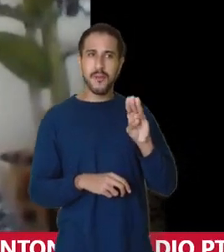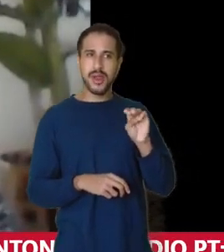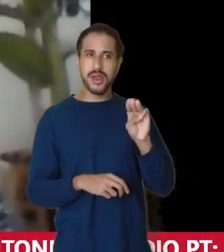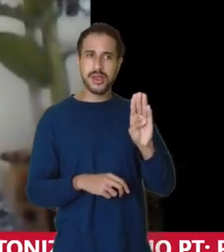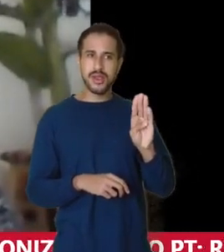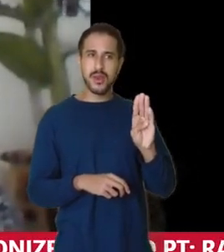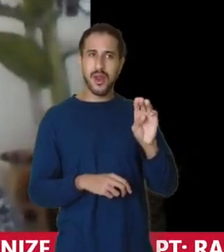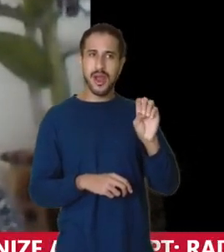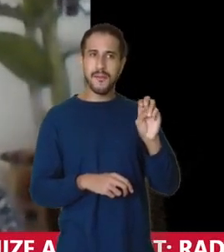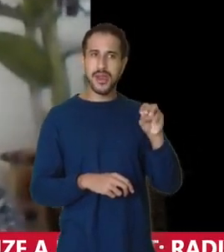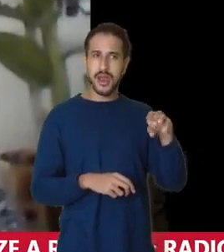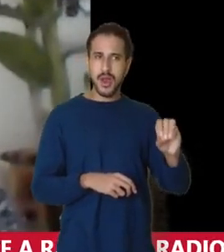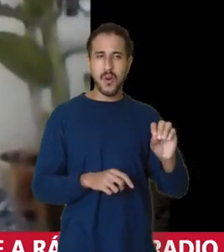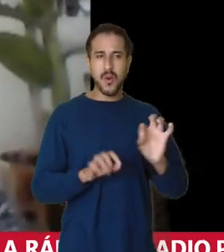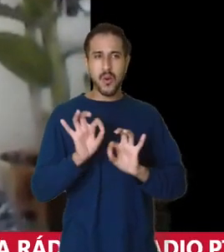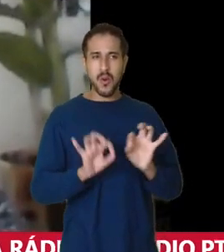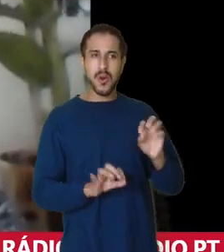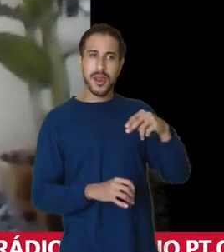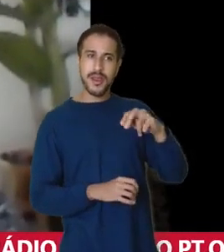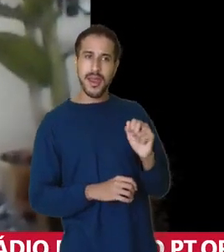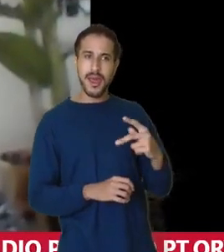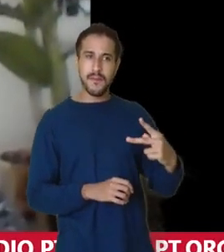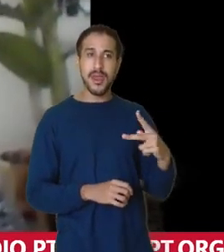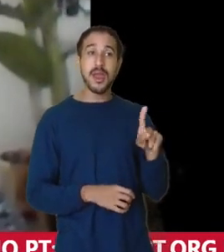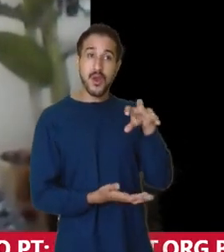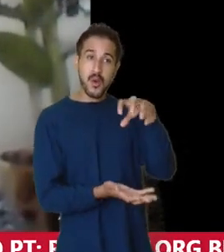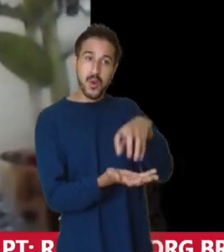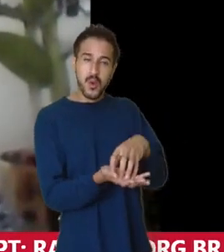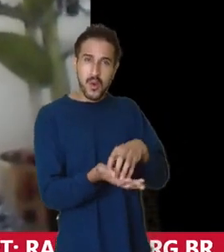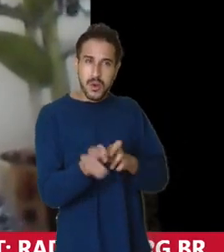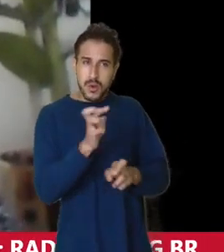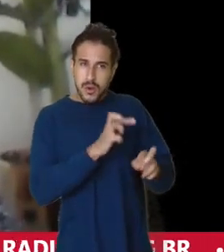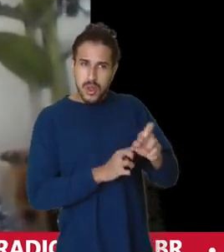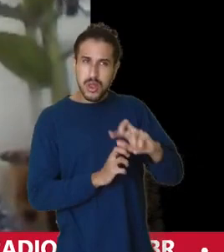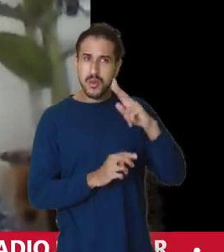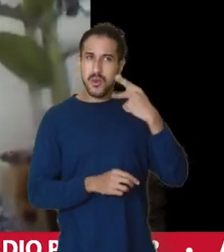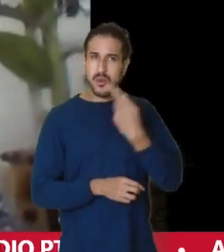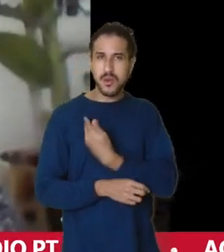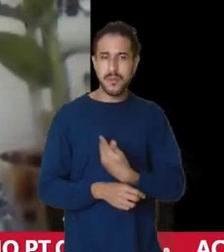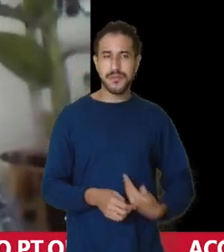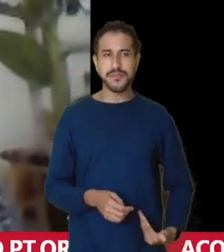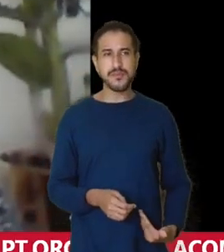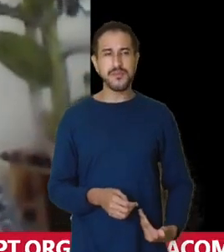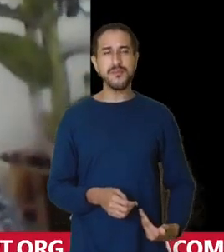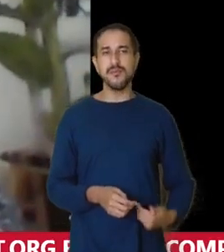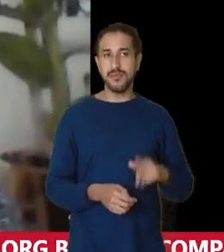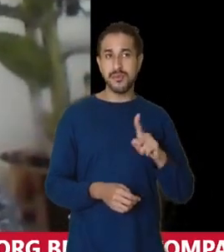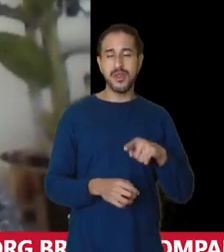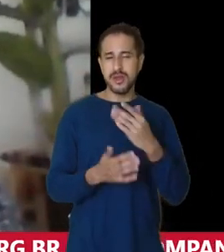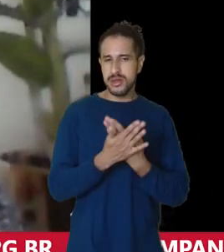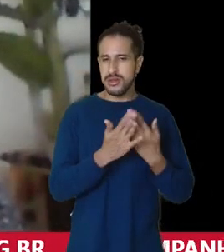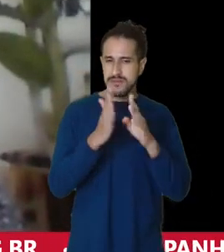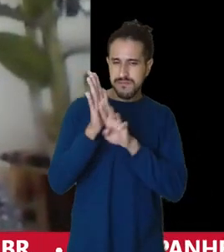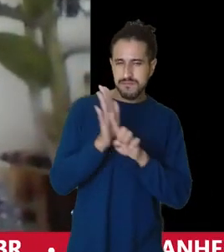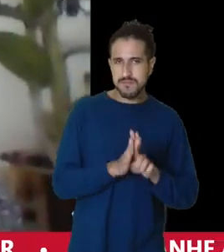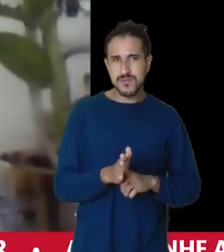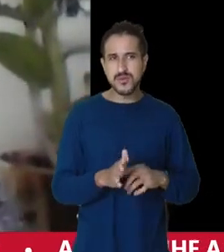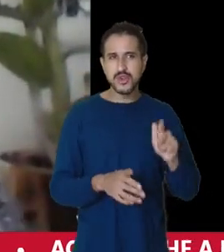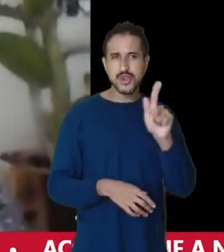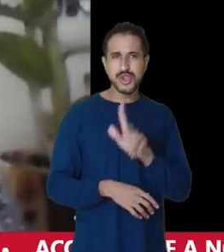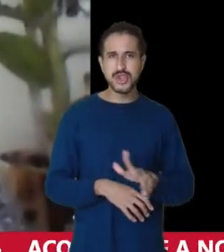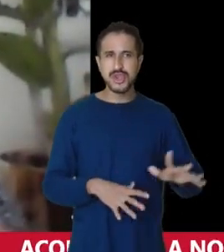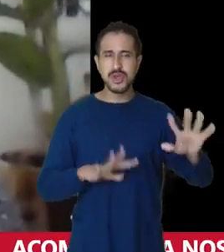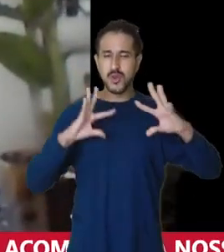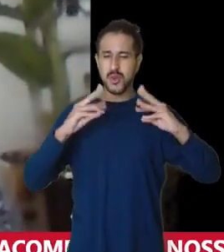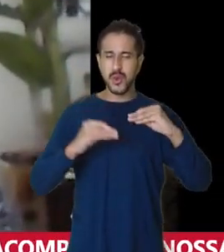tem preparado o NAP, que é o Núcleo de Acompanhamento das Políticas Públicas, que é um estudo sistematizado de tudo